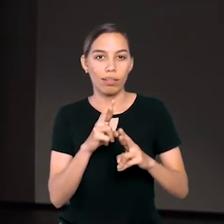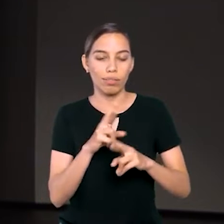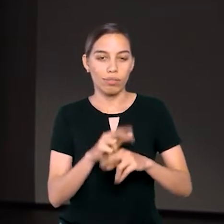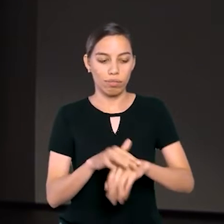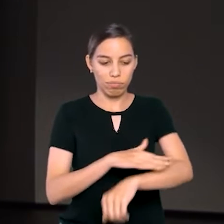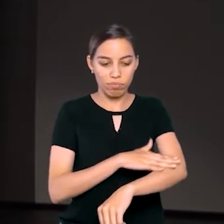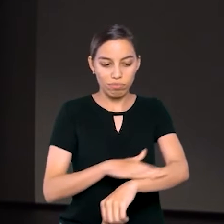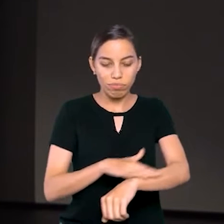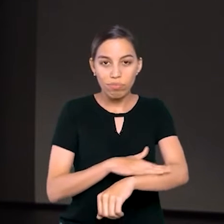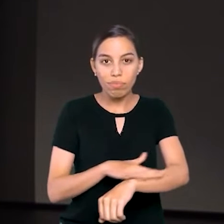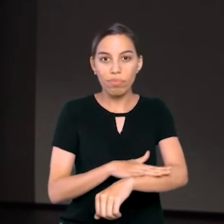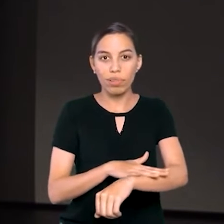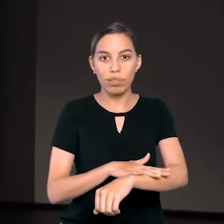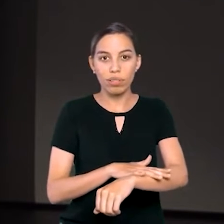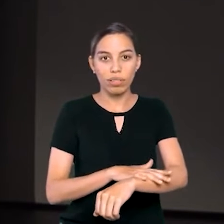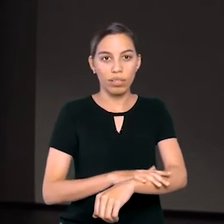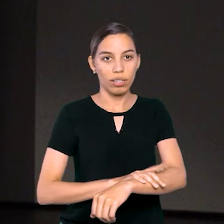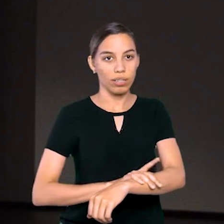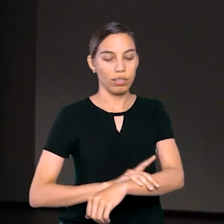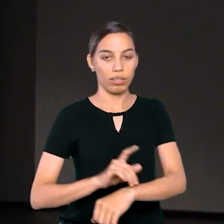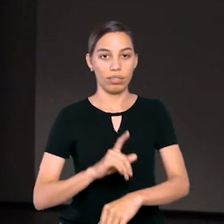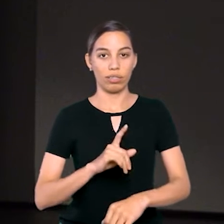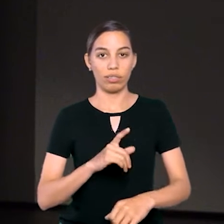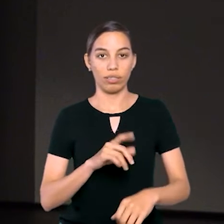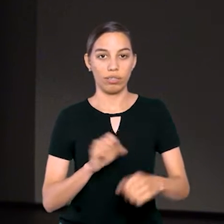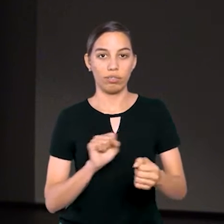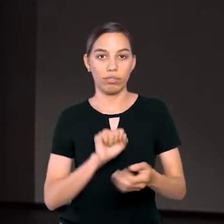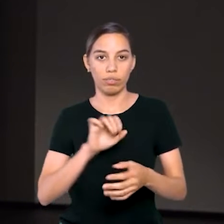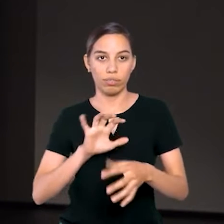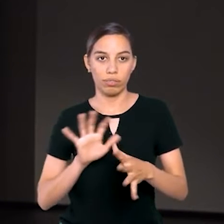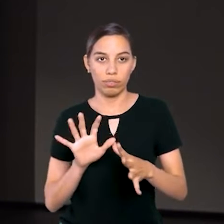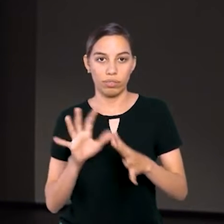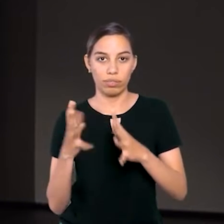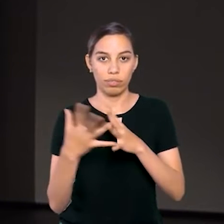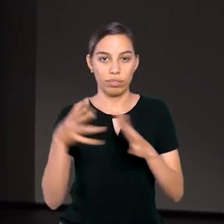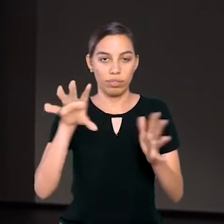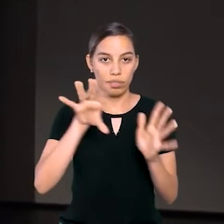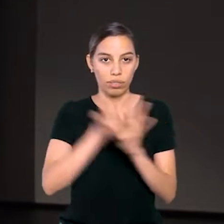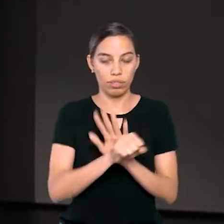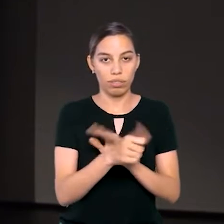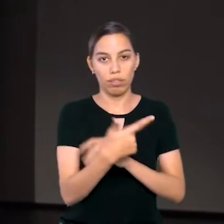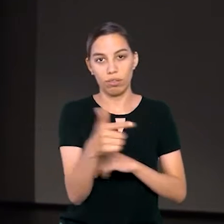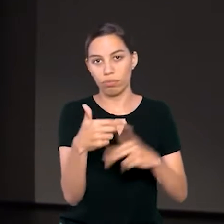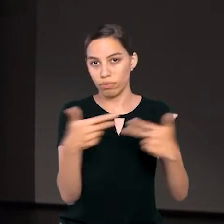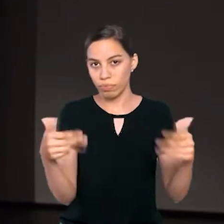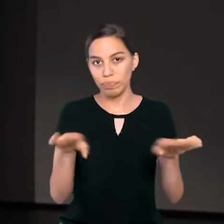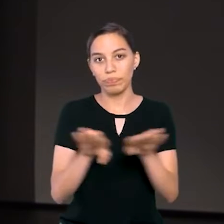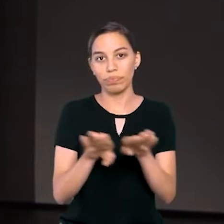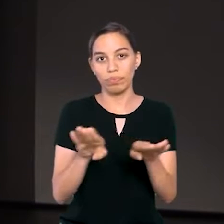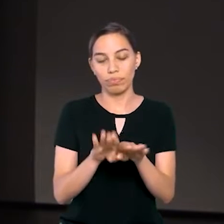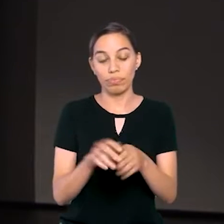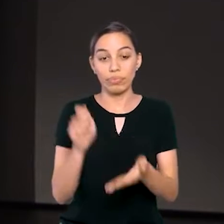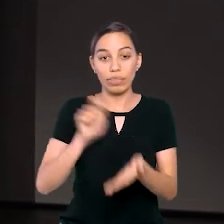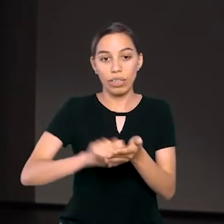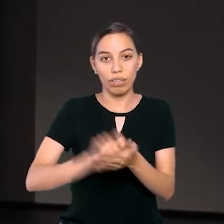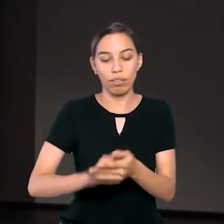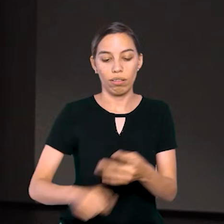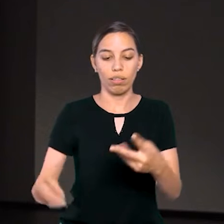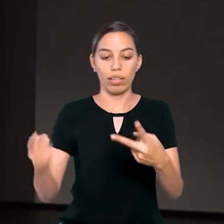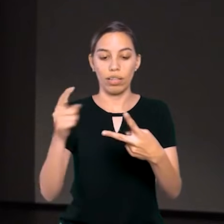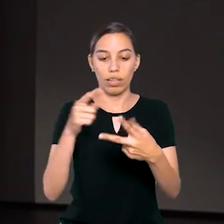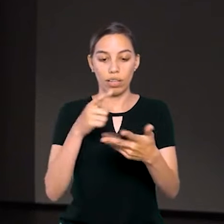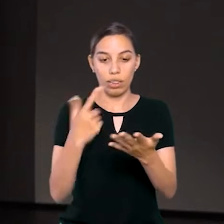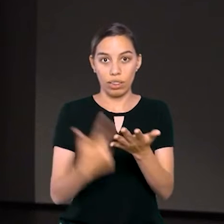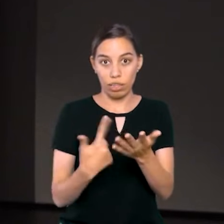étnico-raciais, branquitude, não monogamia, etnogenocídio e outras colonialidades. Autora do livro